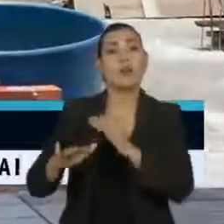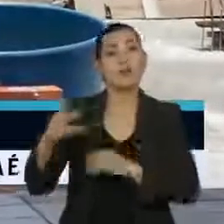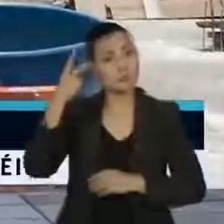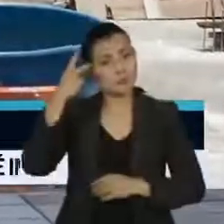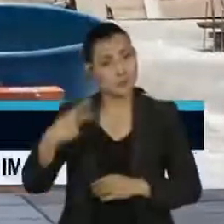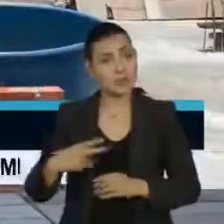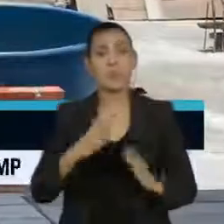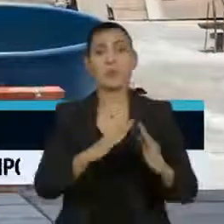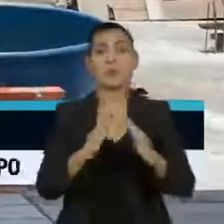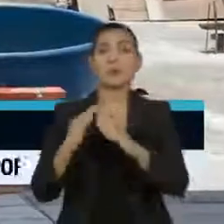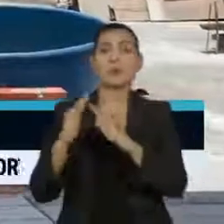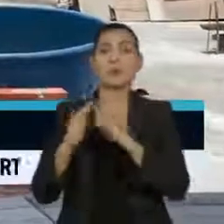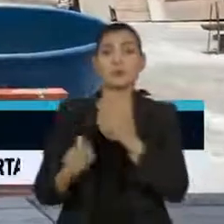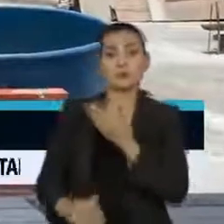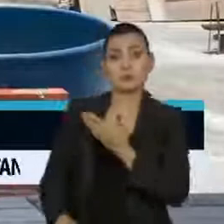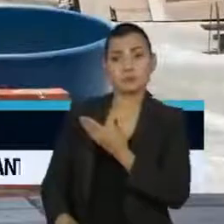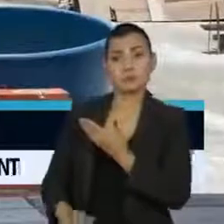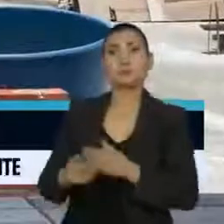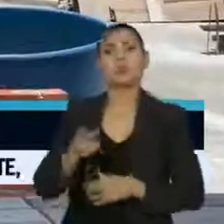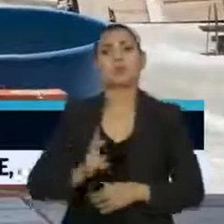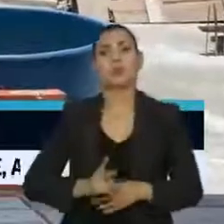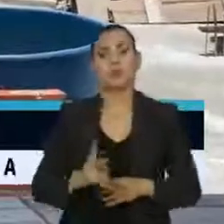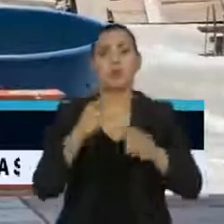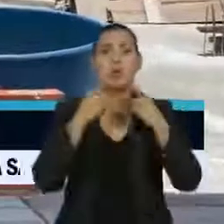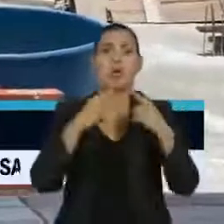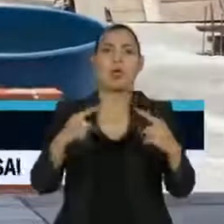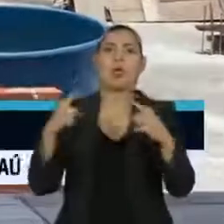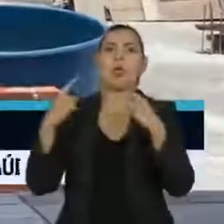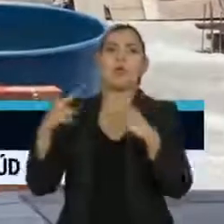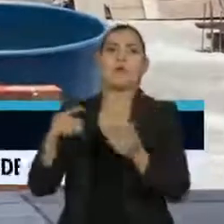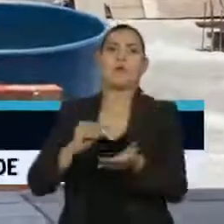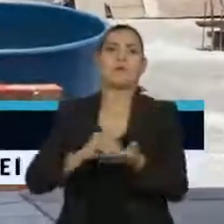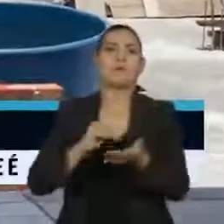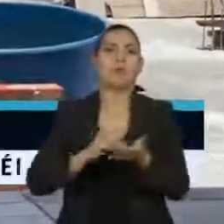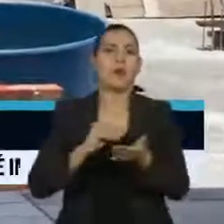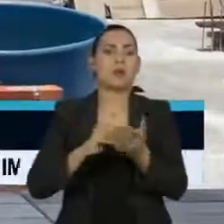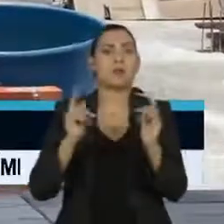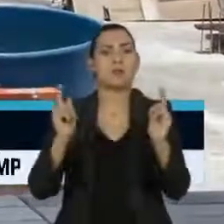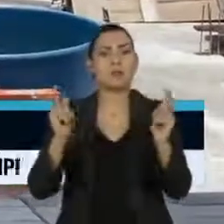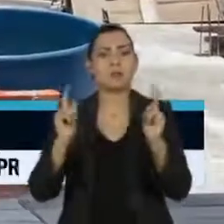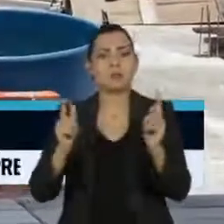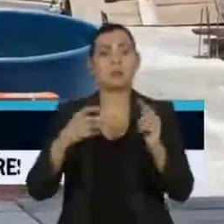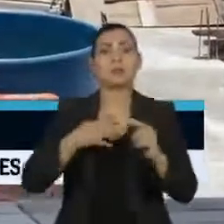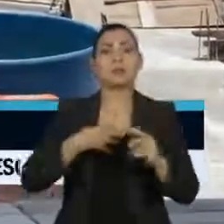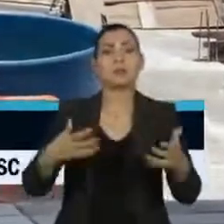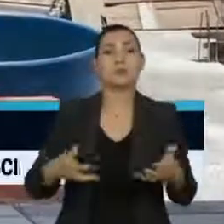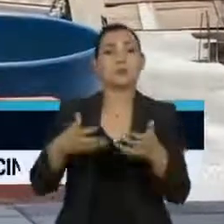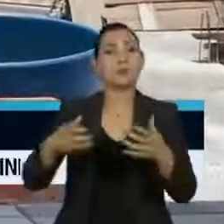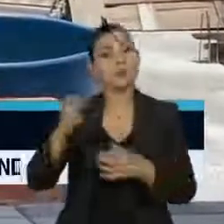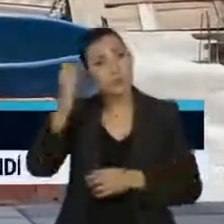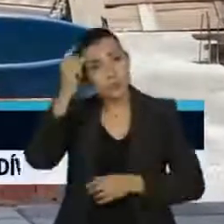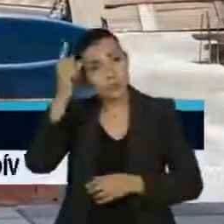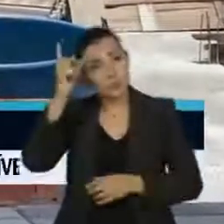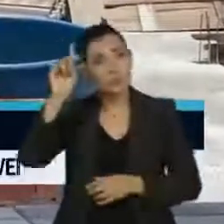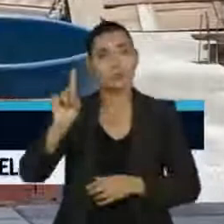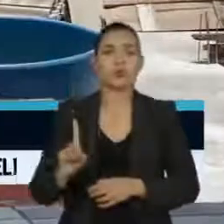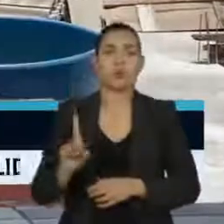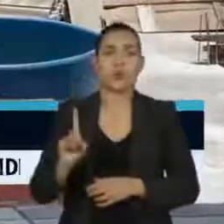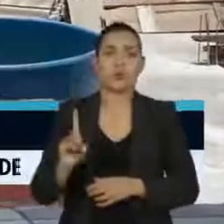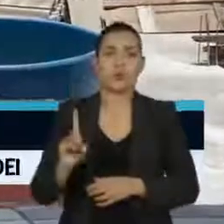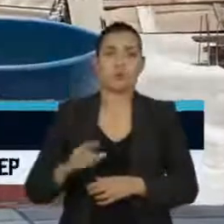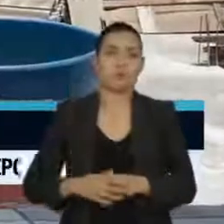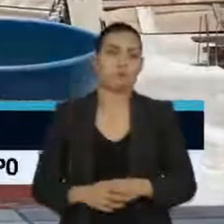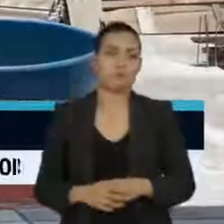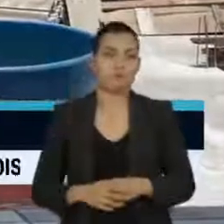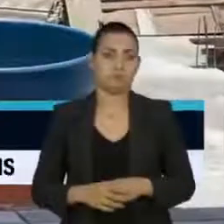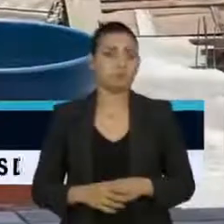Paulo, moradores e moradoras continuam reclamando de falta de acesso a lazer, incentivo à cultura e direitos básicos.